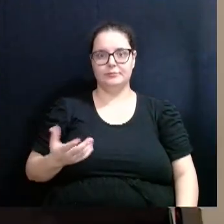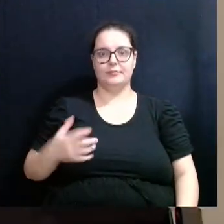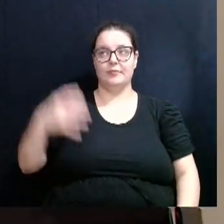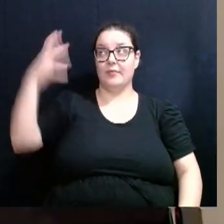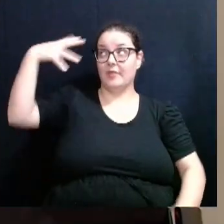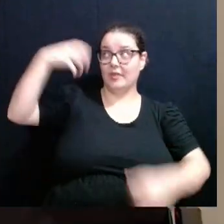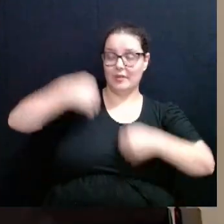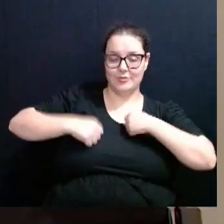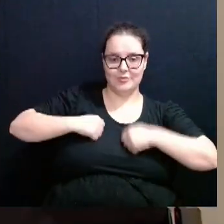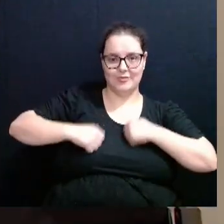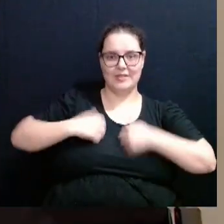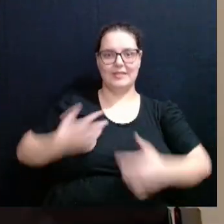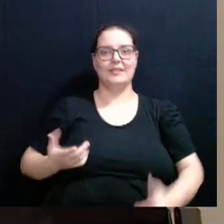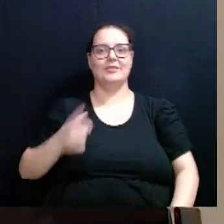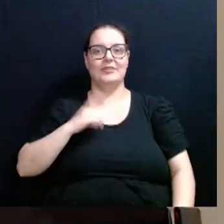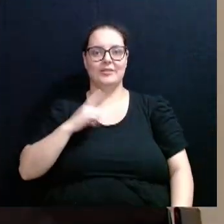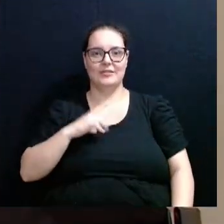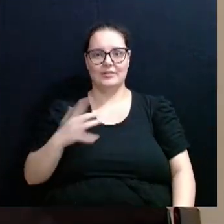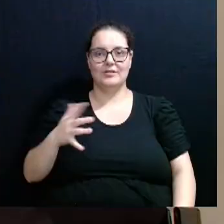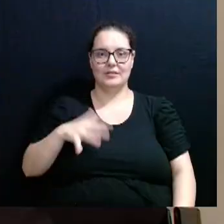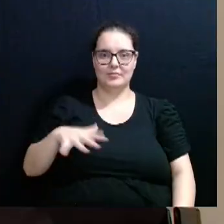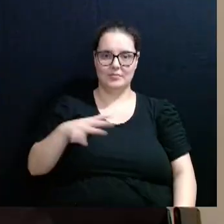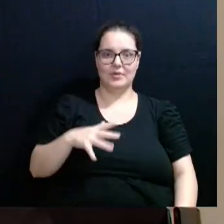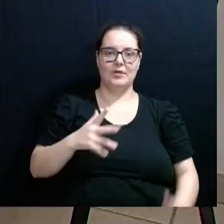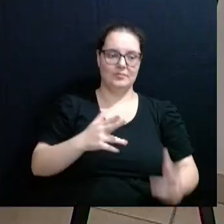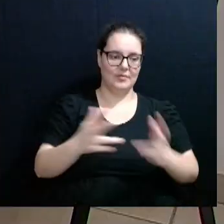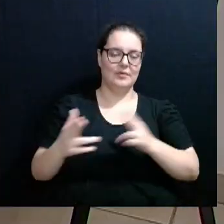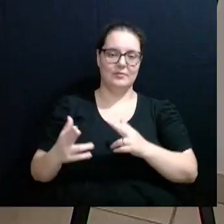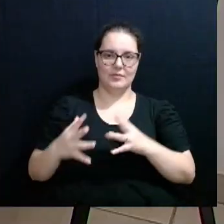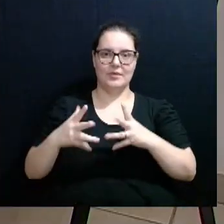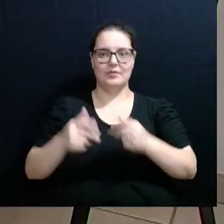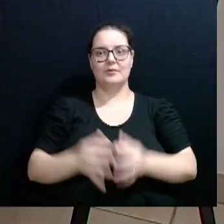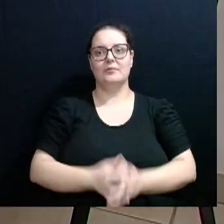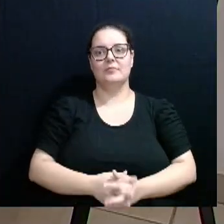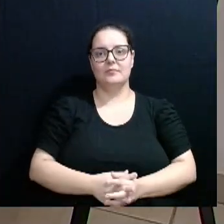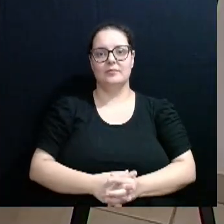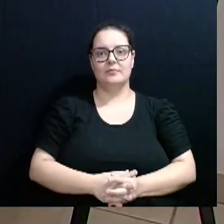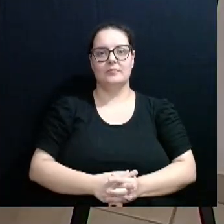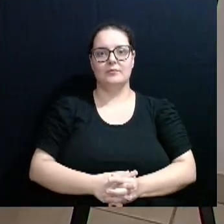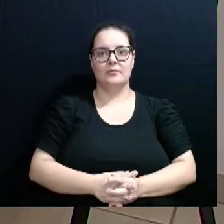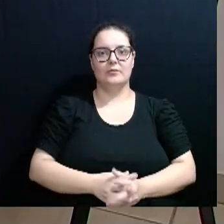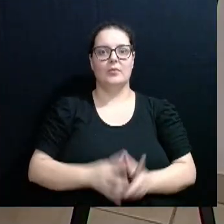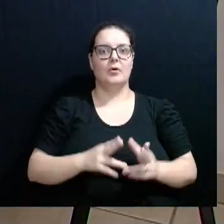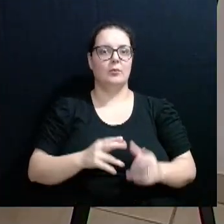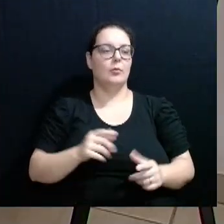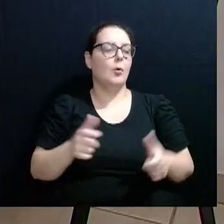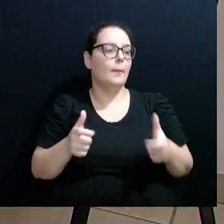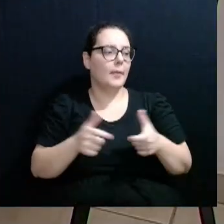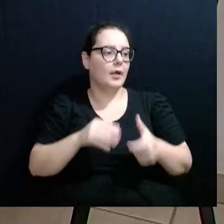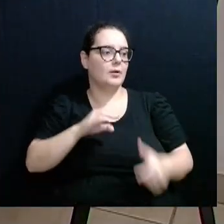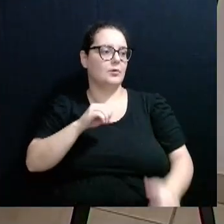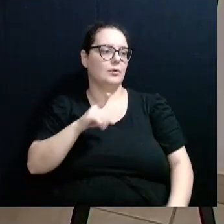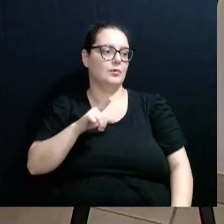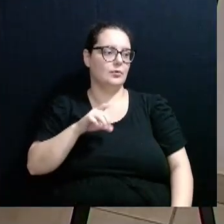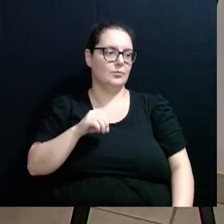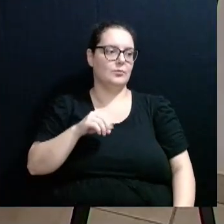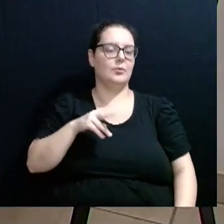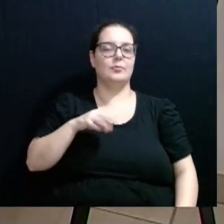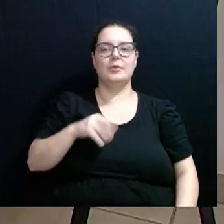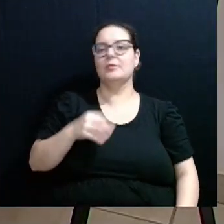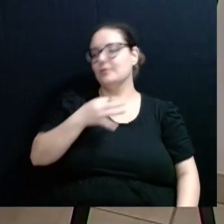ter uma área comum também para lazer. Certo, como se fosse um pequeno condomínio. Isso. Perfeito. E